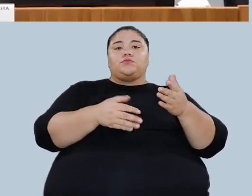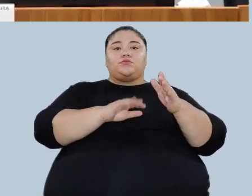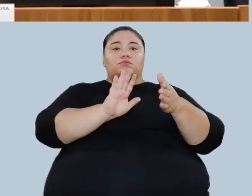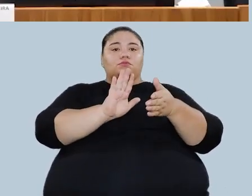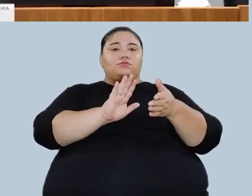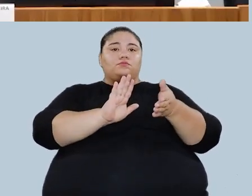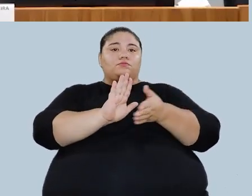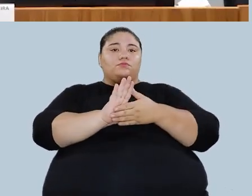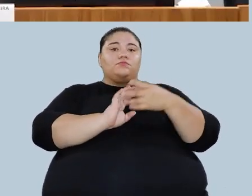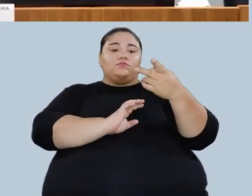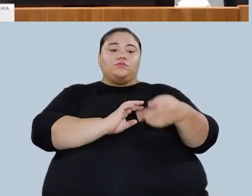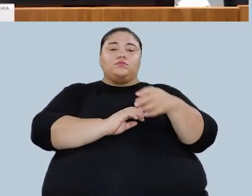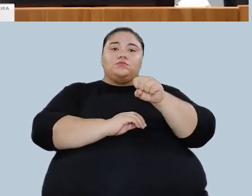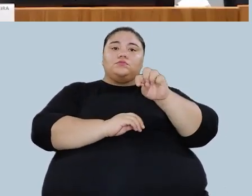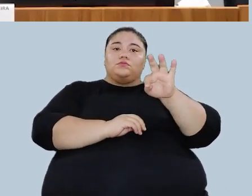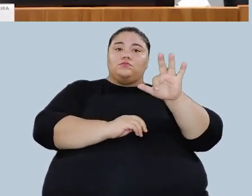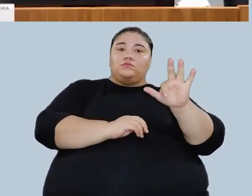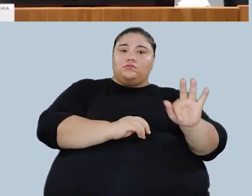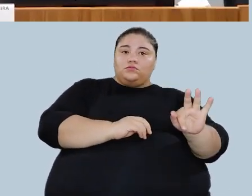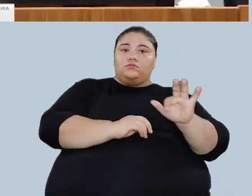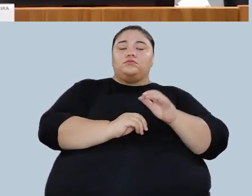do próprio Supremo Tribunal Federal